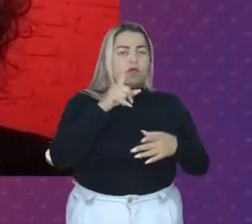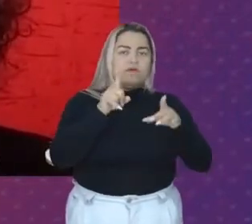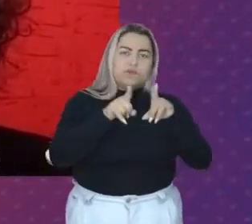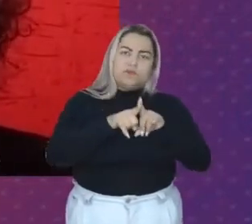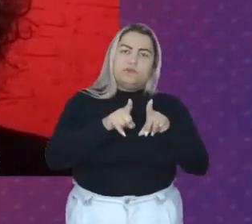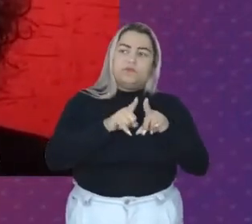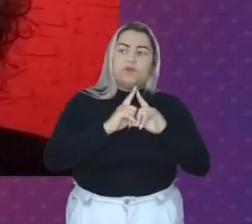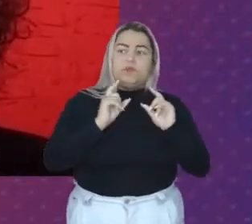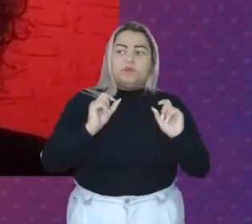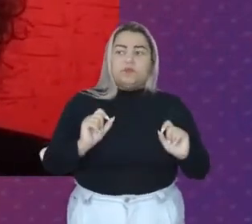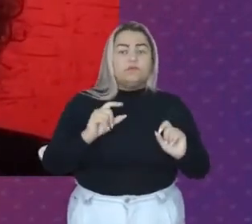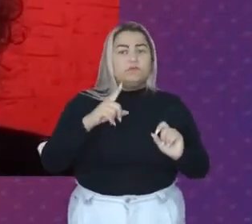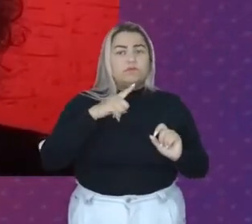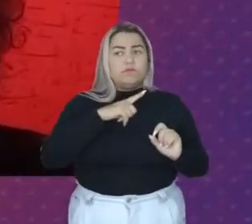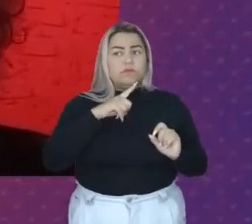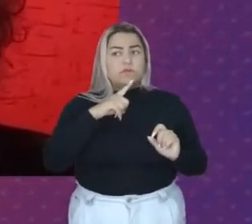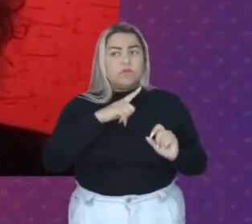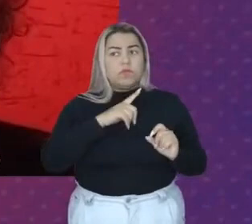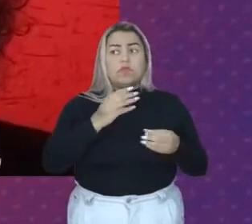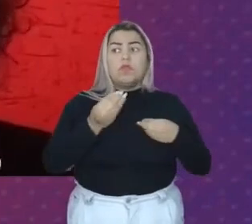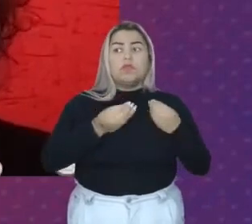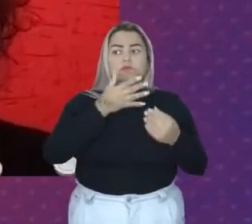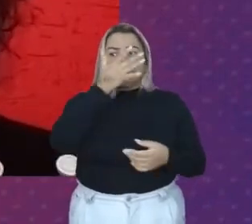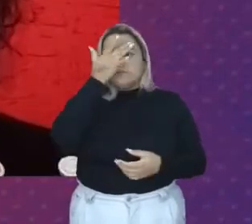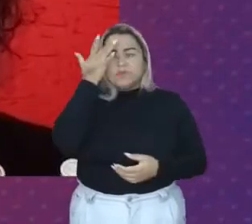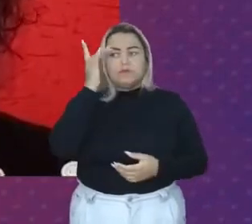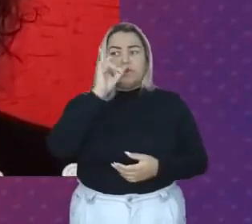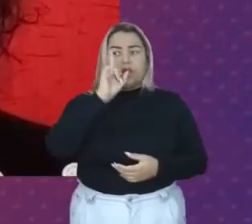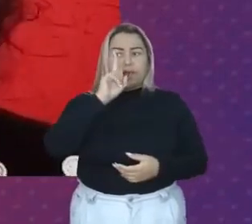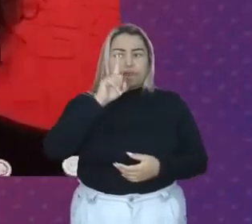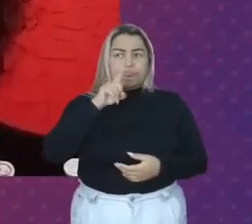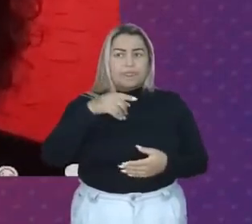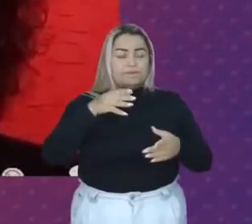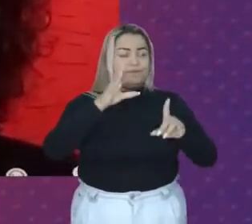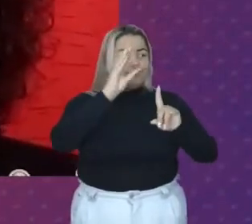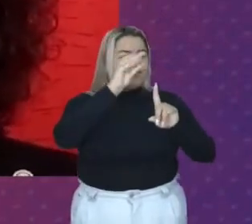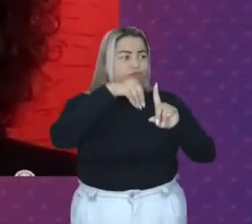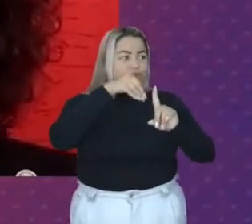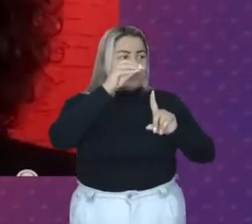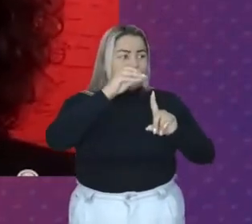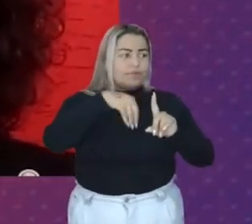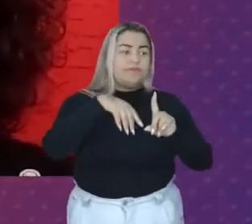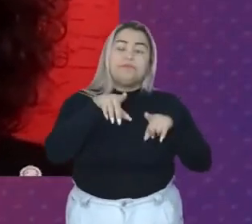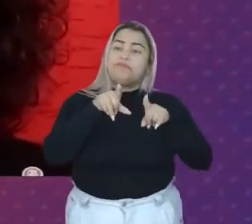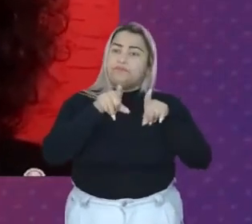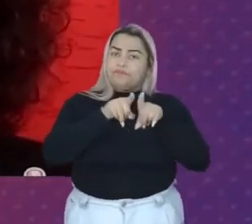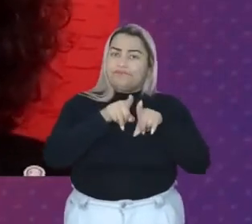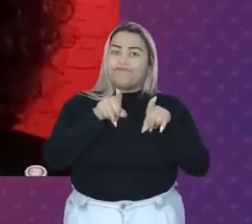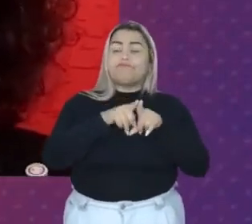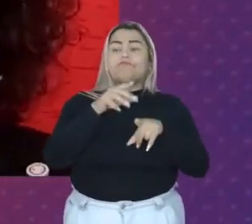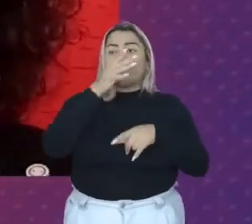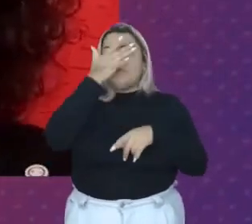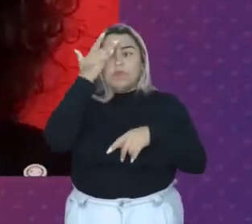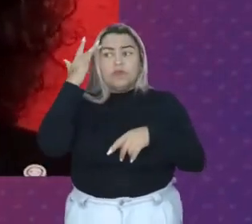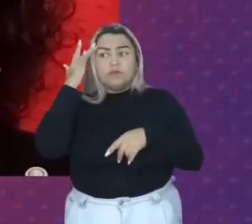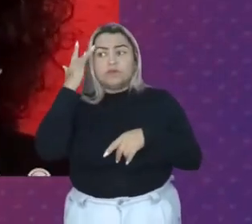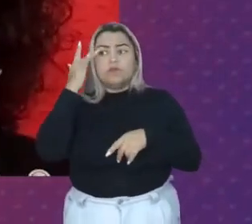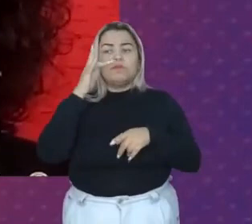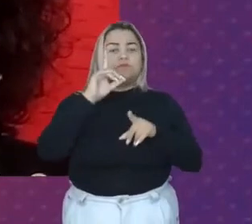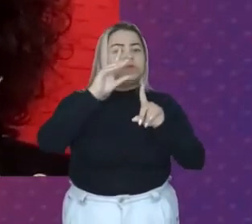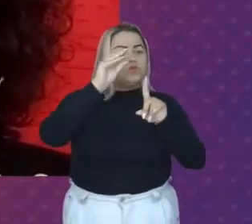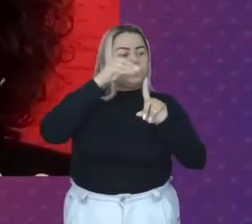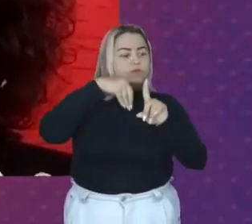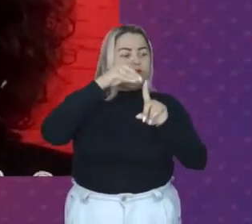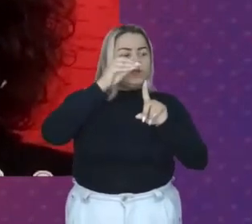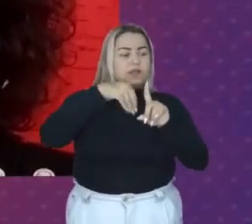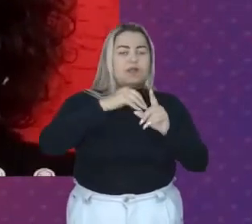gente que colocou assim, quem são as pessoas vulneráveis? Quem são as pessoas